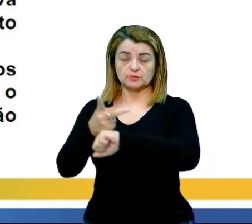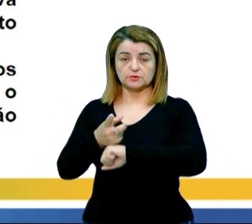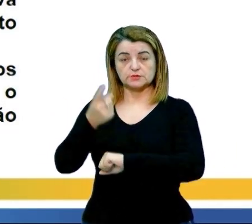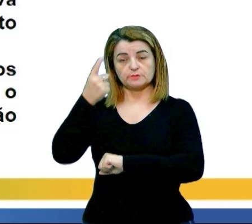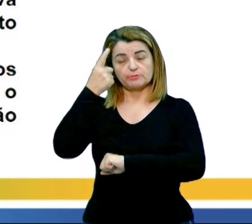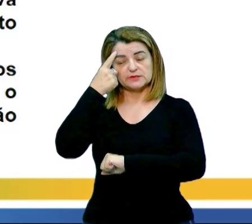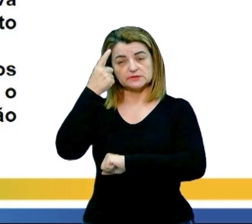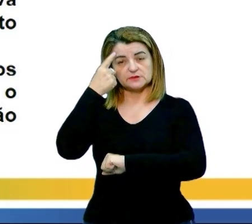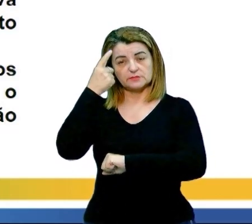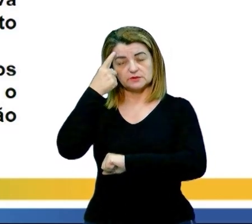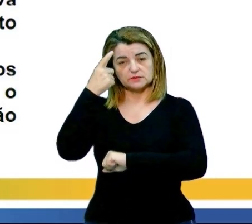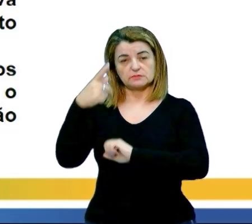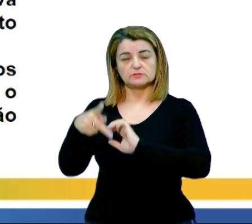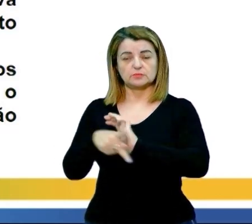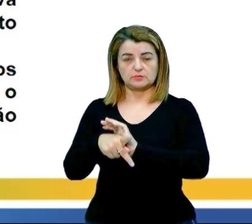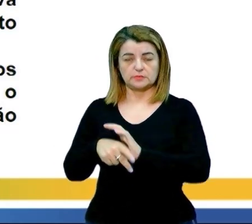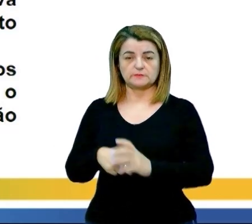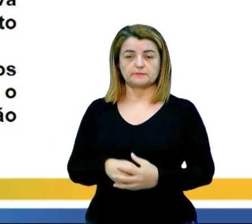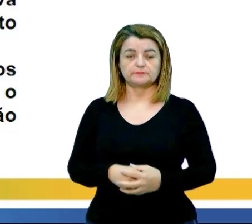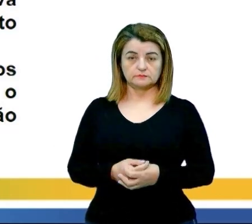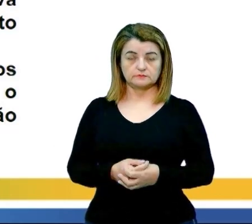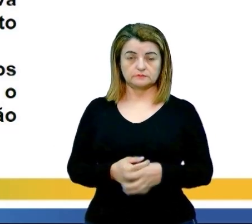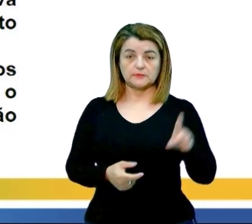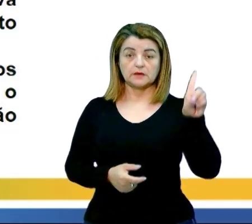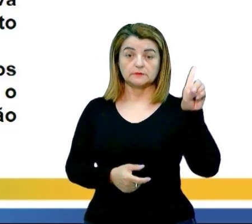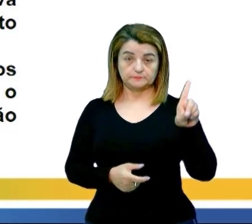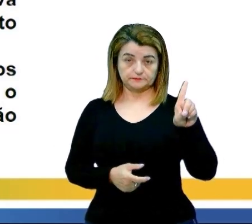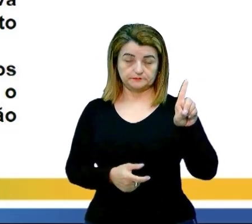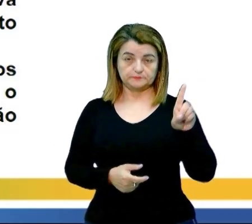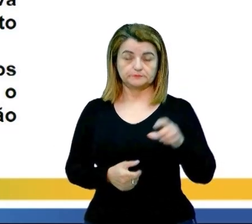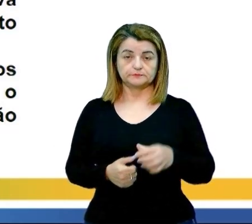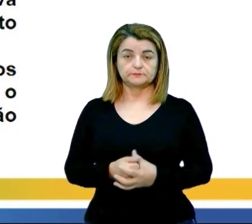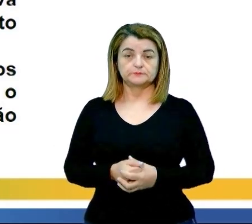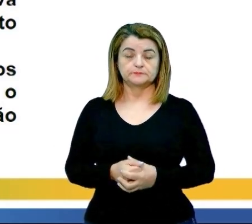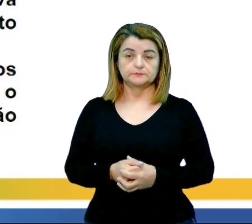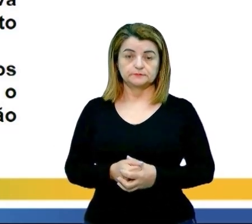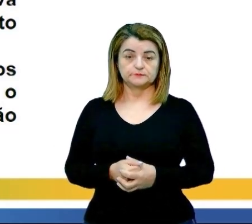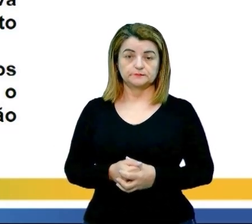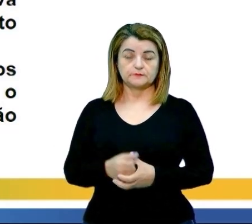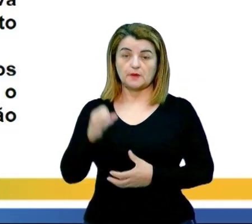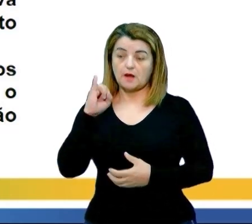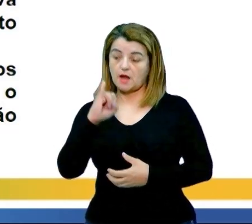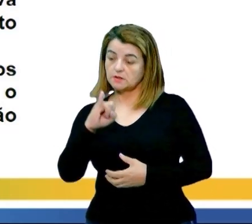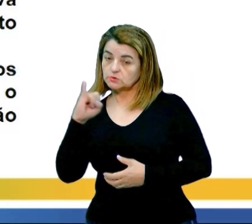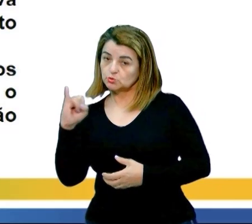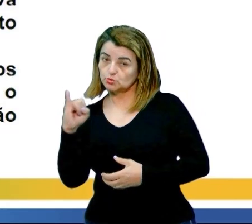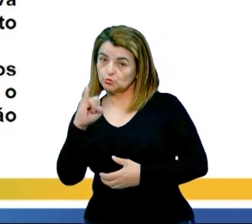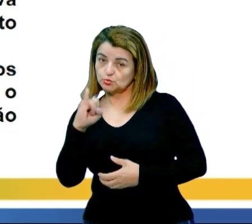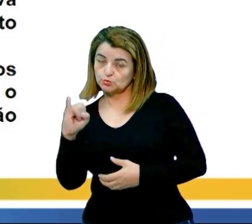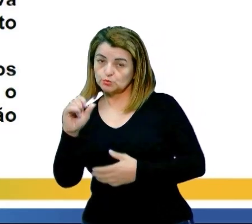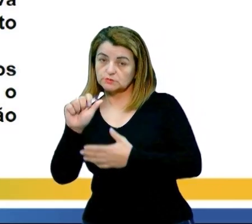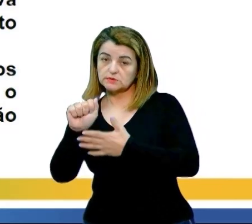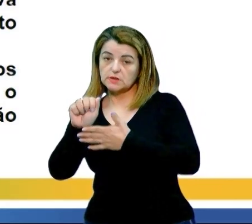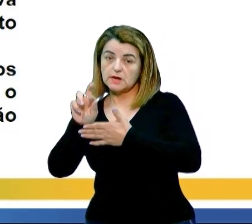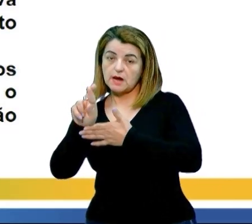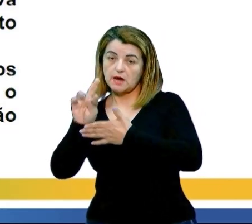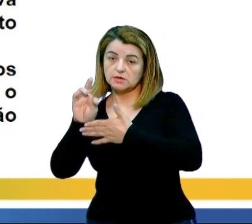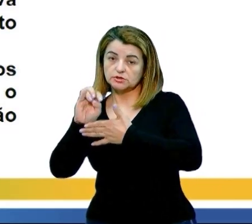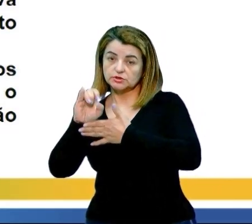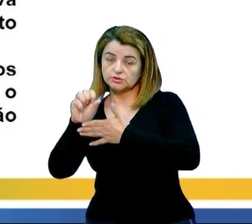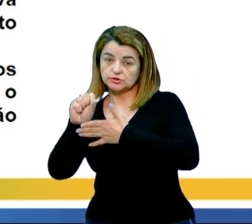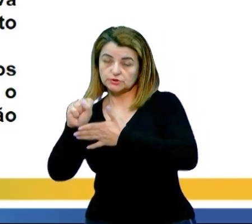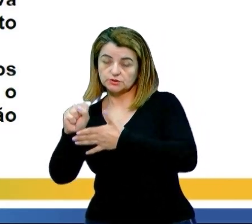reflexão. Para a própria busca de reflexão. D. As instituições artísticas de